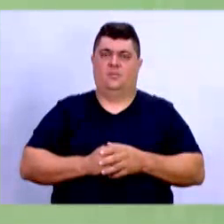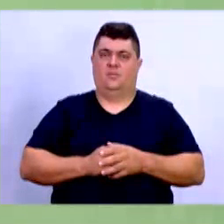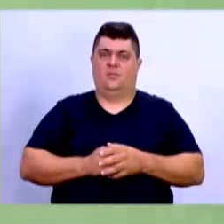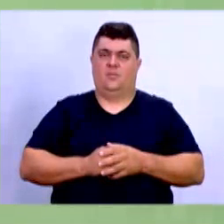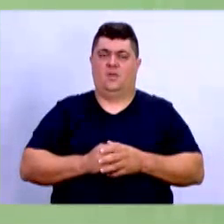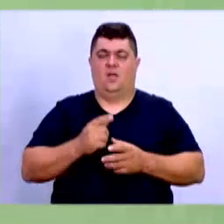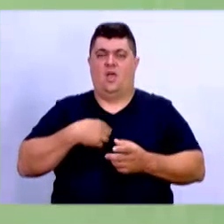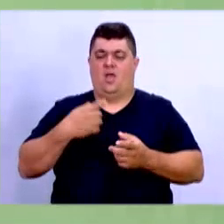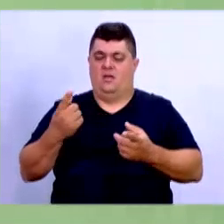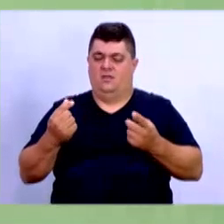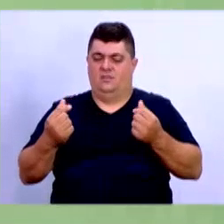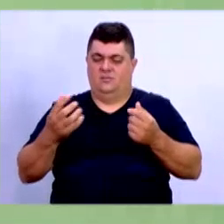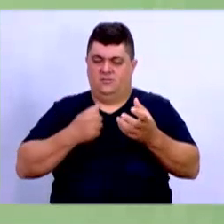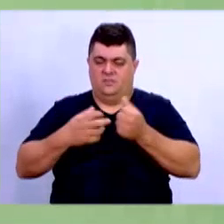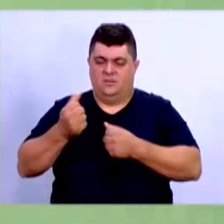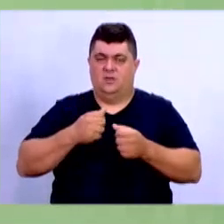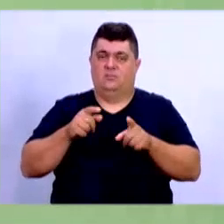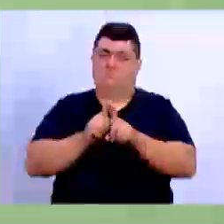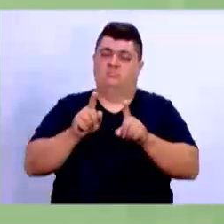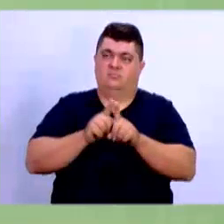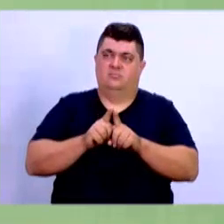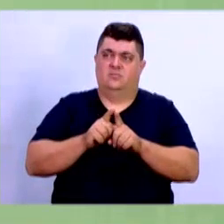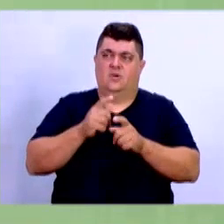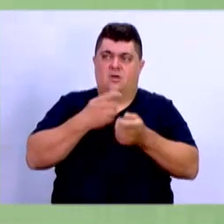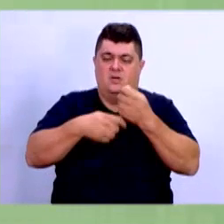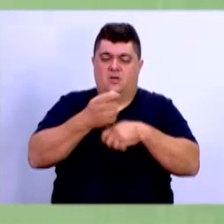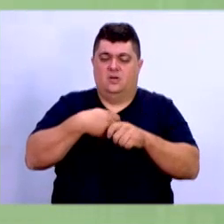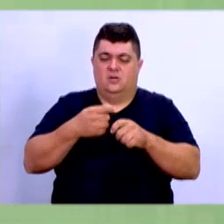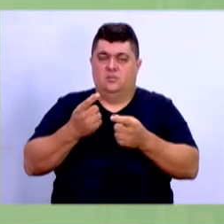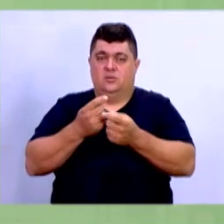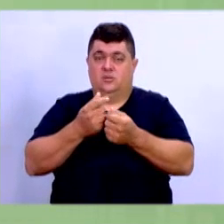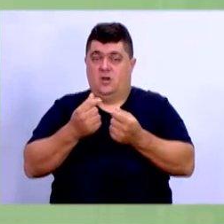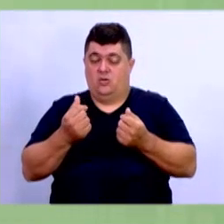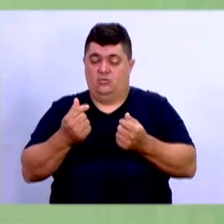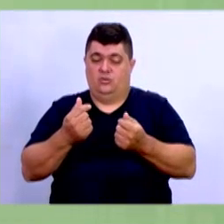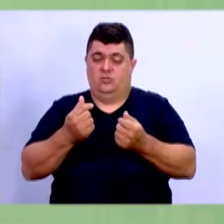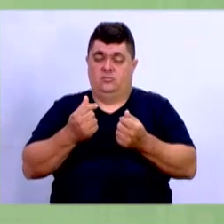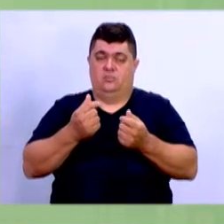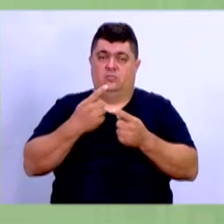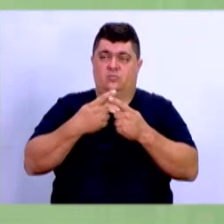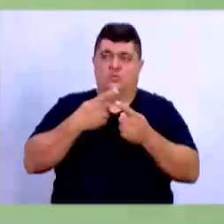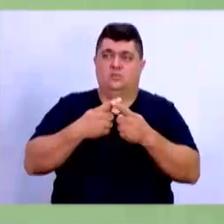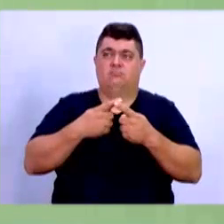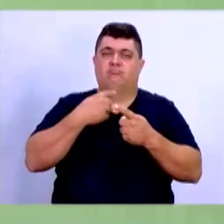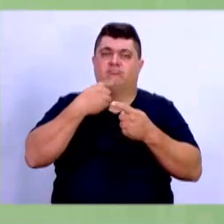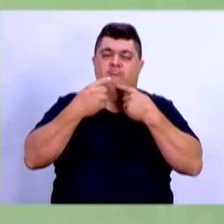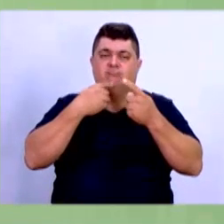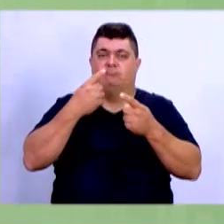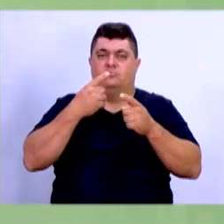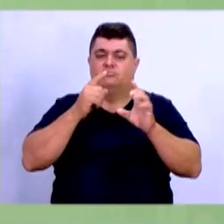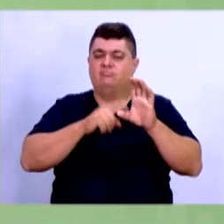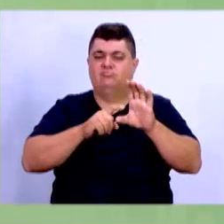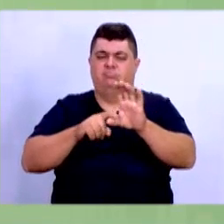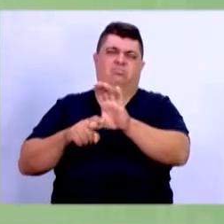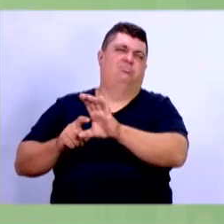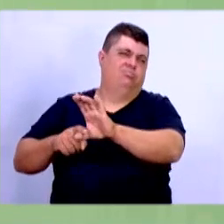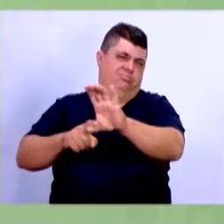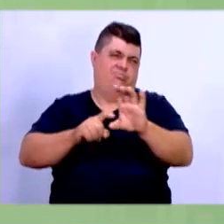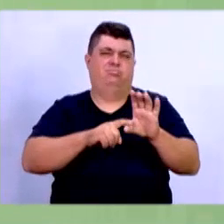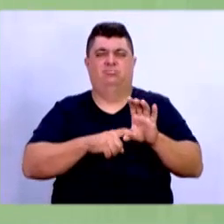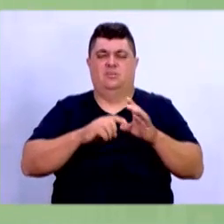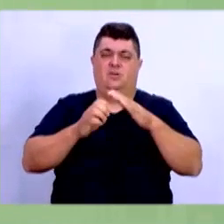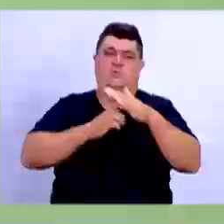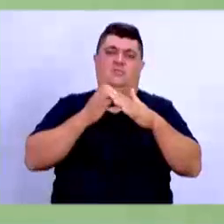uma rentabilidade, sustentabilidade e administrar bem os recursos para que não exista dívidas ou que pelo menos